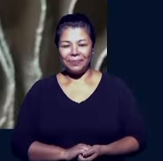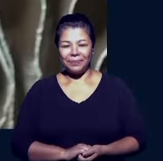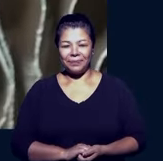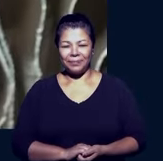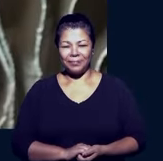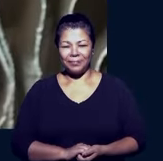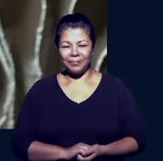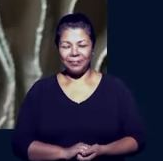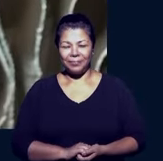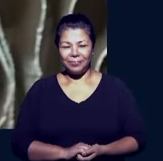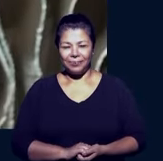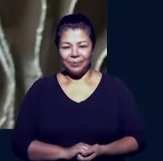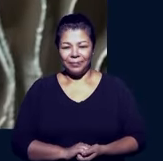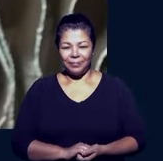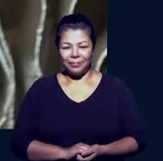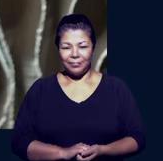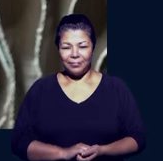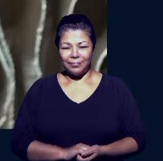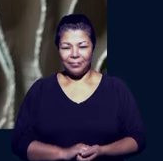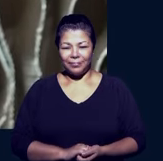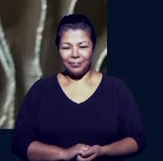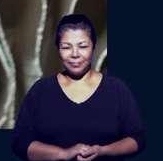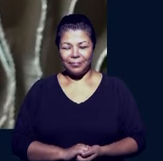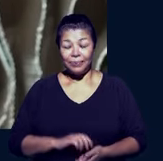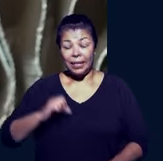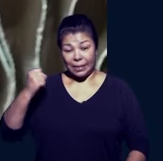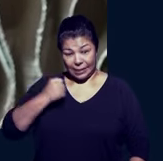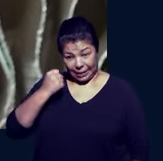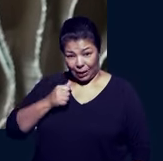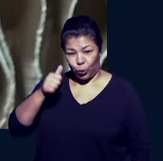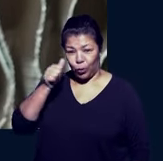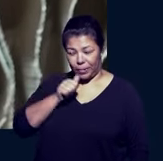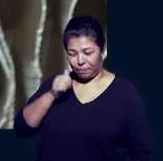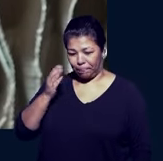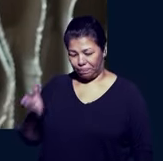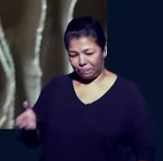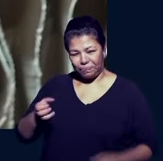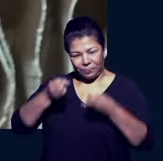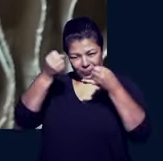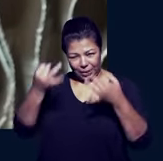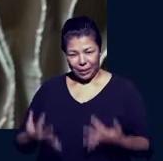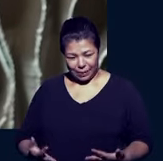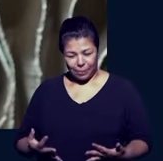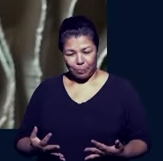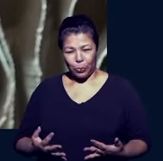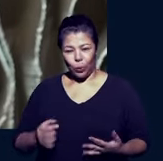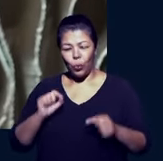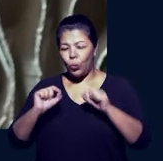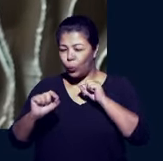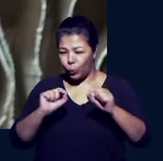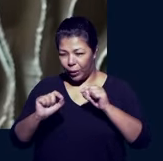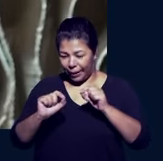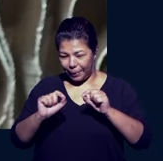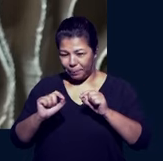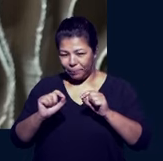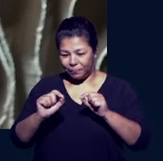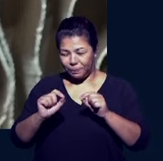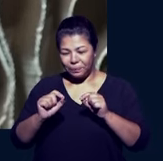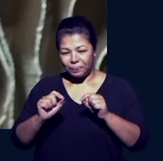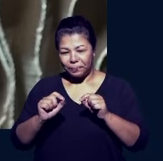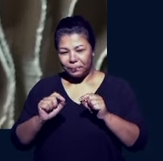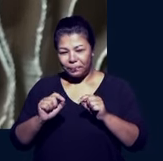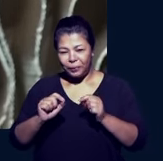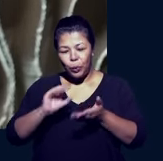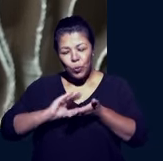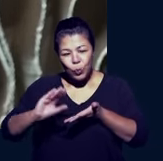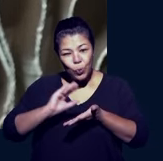tive a Senadora falou do do custo né um pouco do a gente chama você costumou chamar de